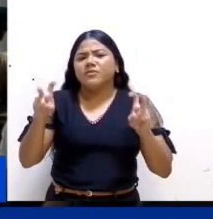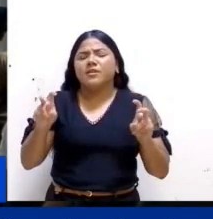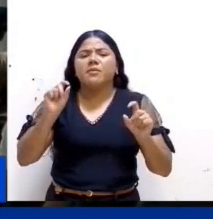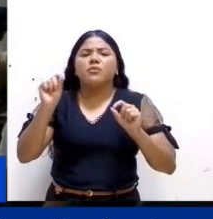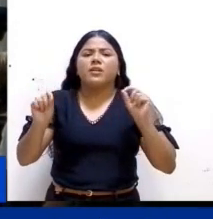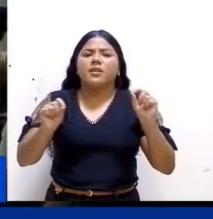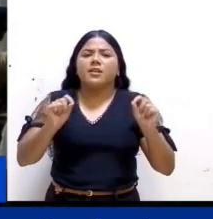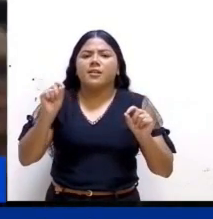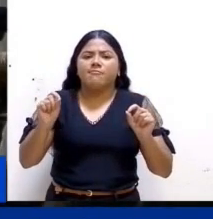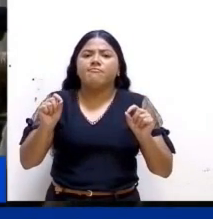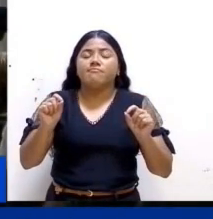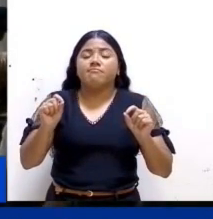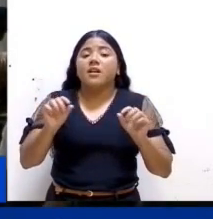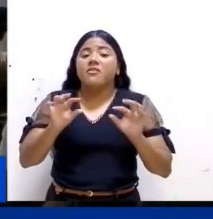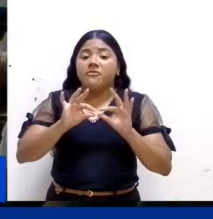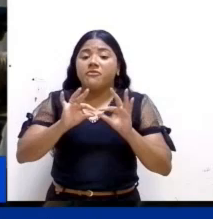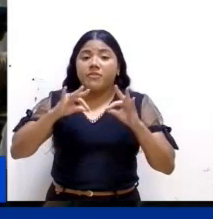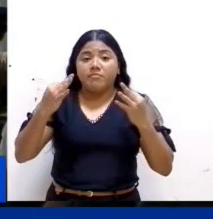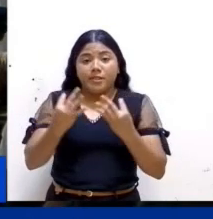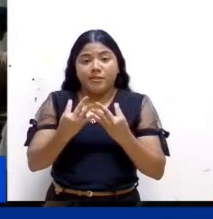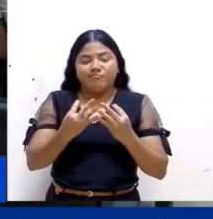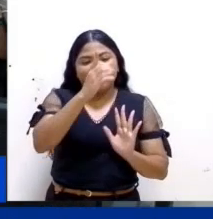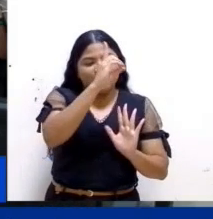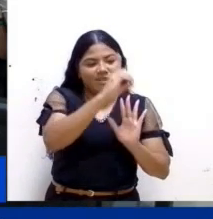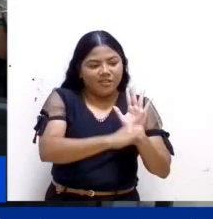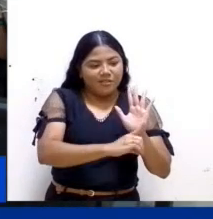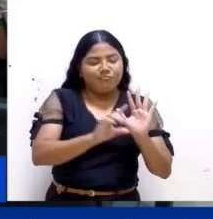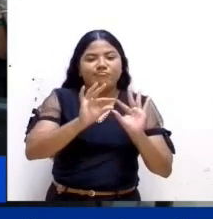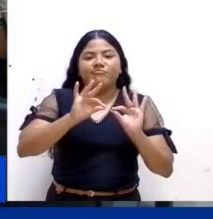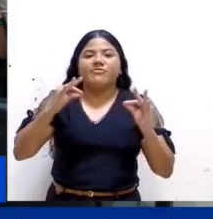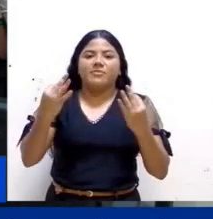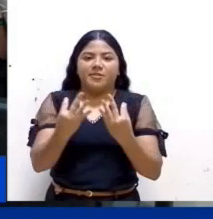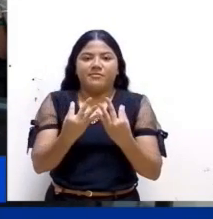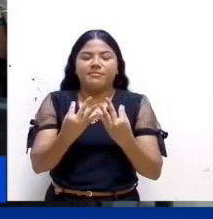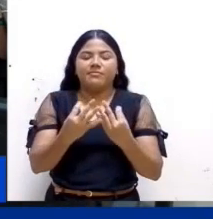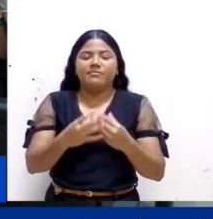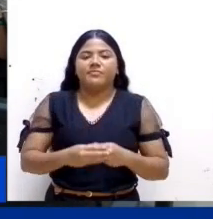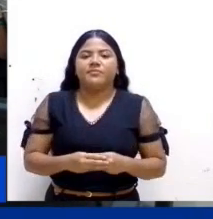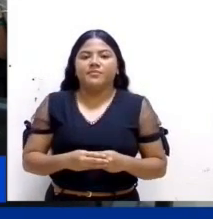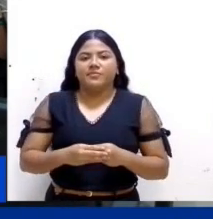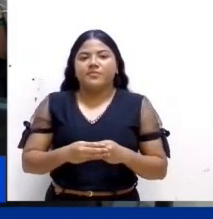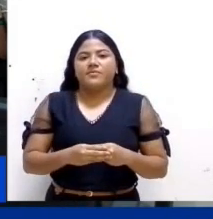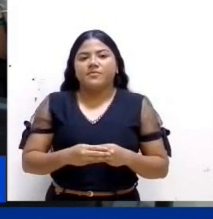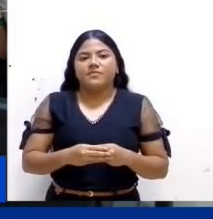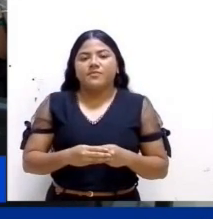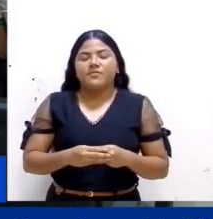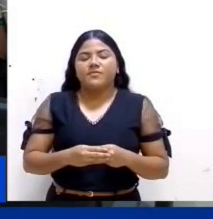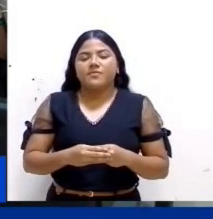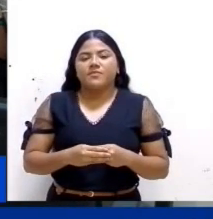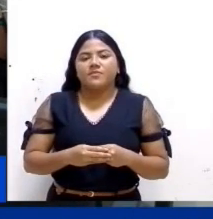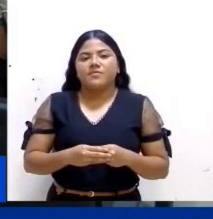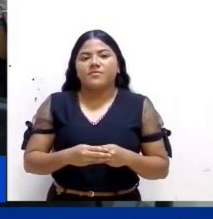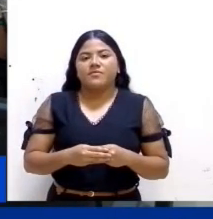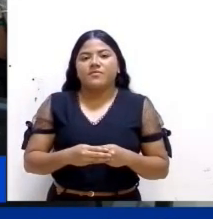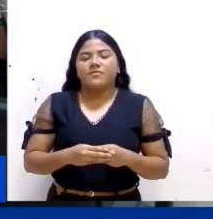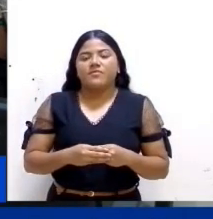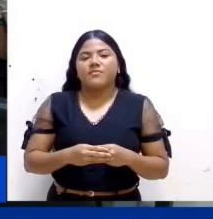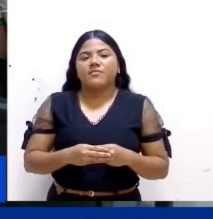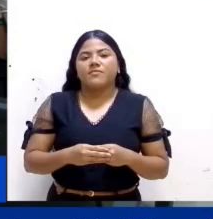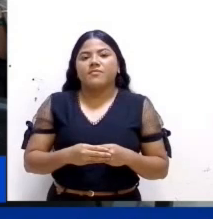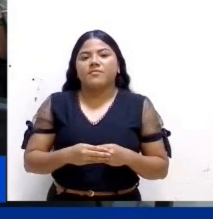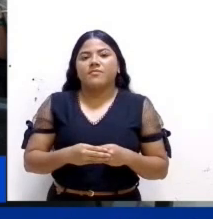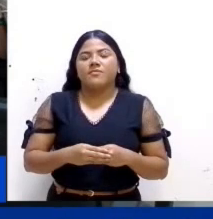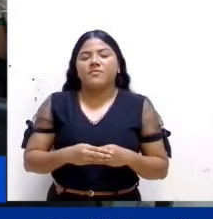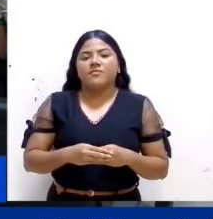vai conversar é sobre a palestrante família, anda de um lado para o outro. De família. Gente, é um tema que